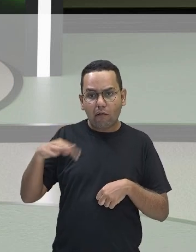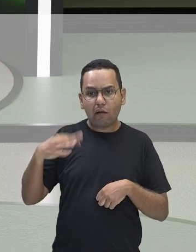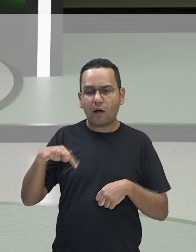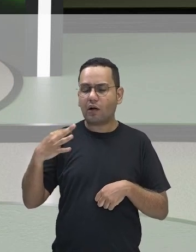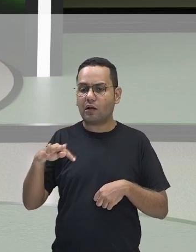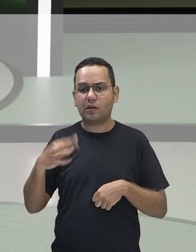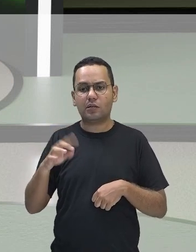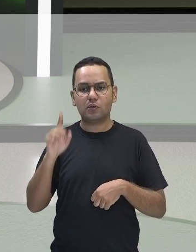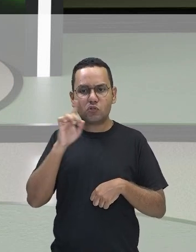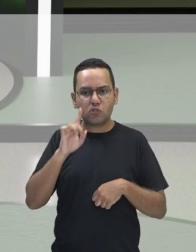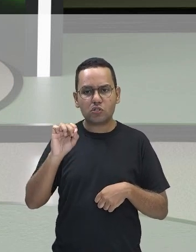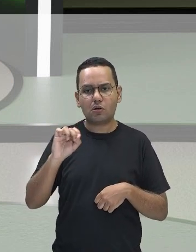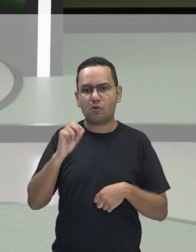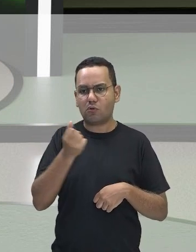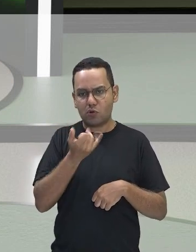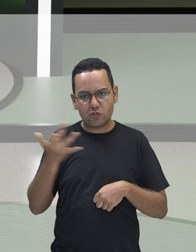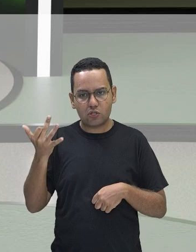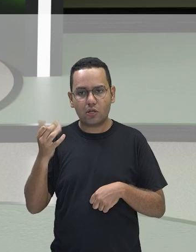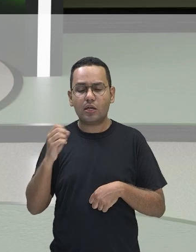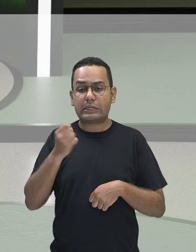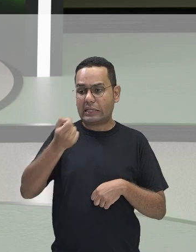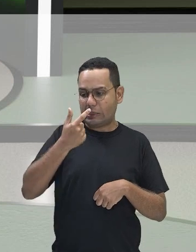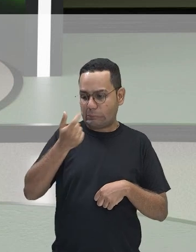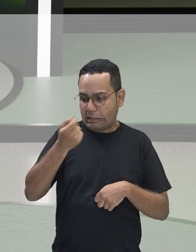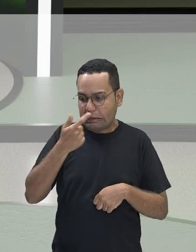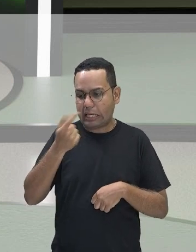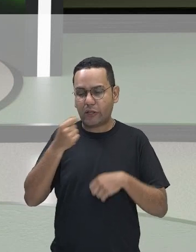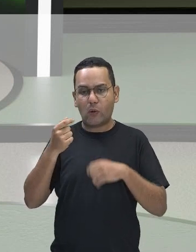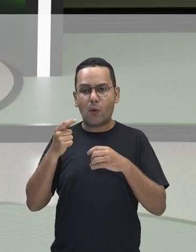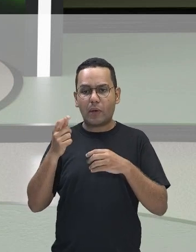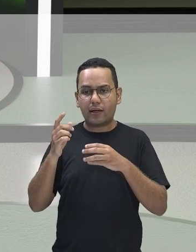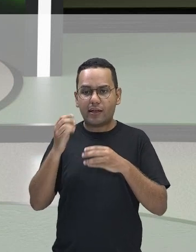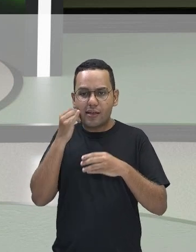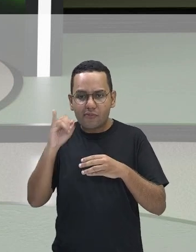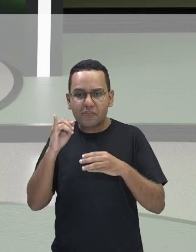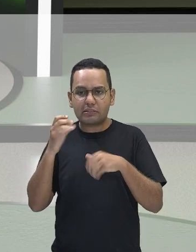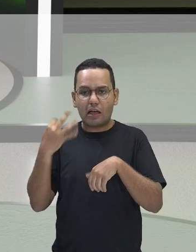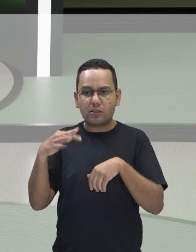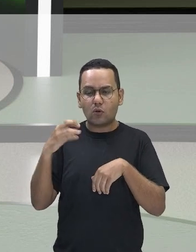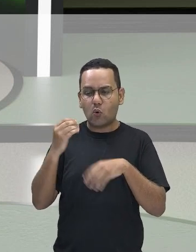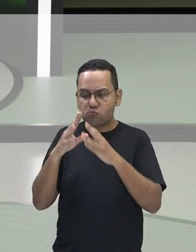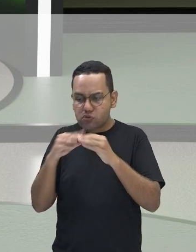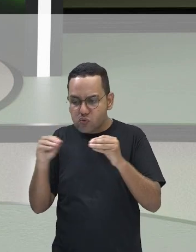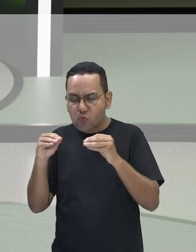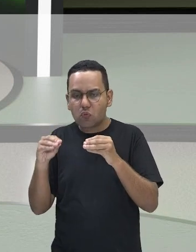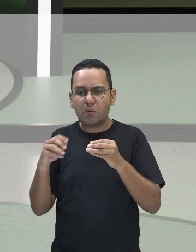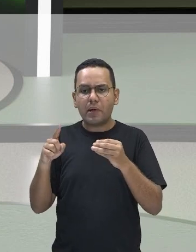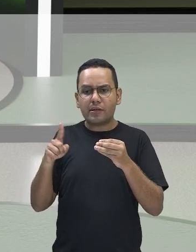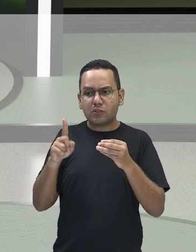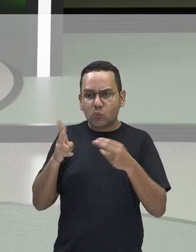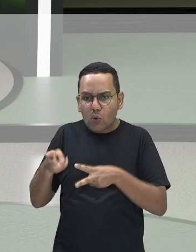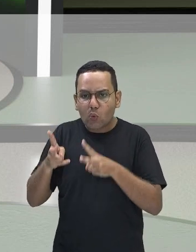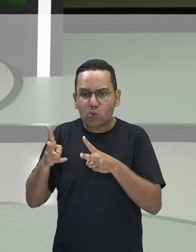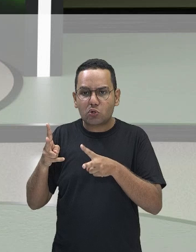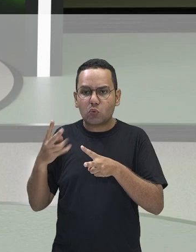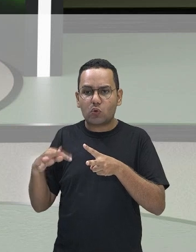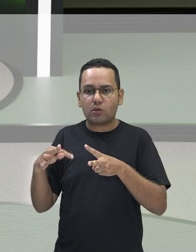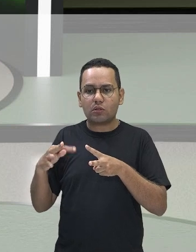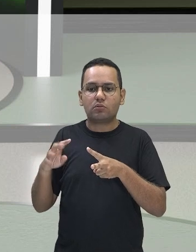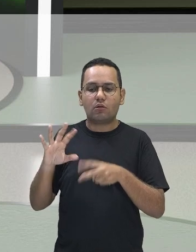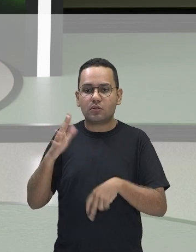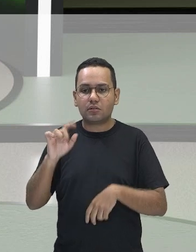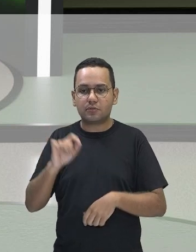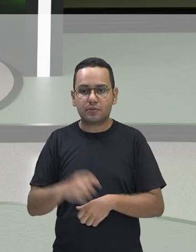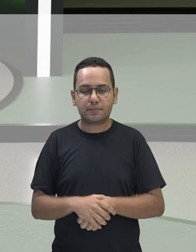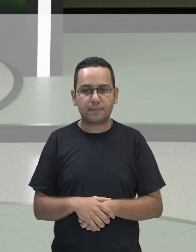medicamentos para combater a dor e não dá efeito, você continua sofrendo bastante. Tá? Aí, nesse caso, é